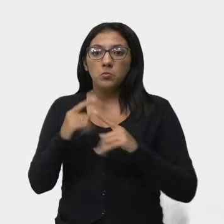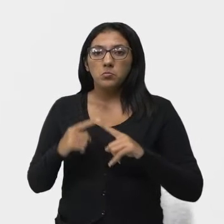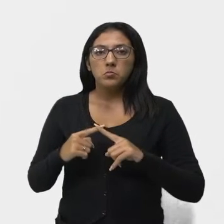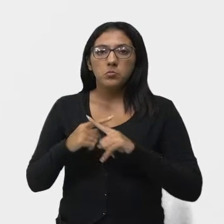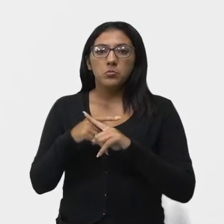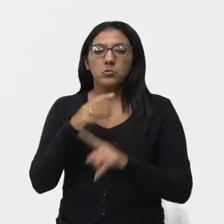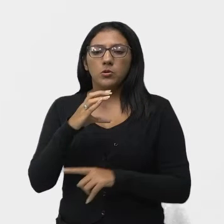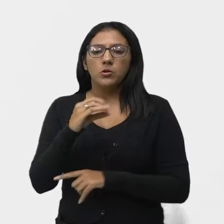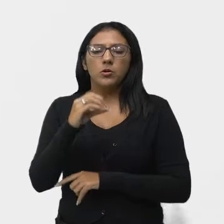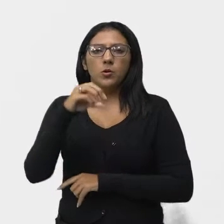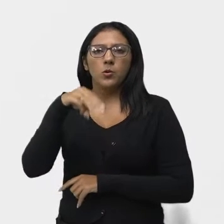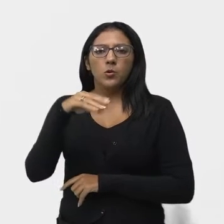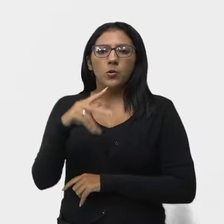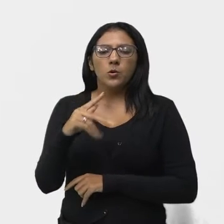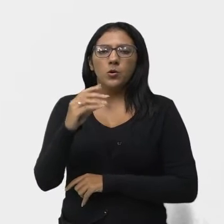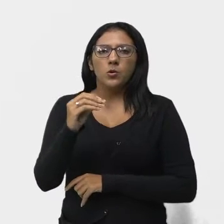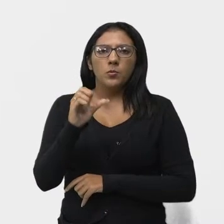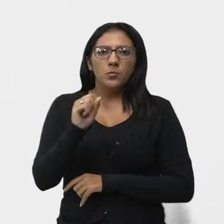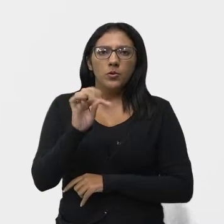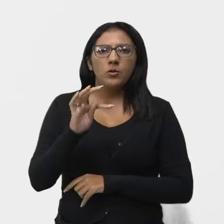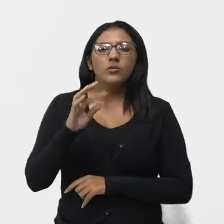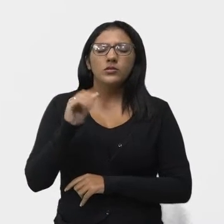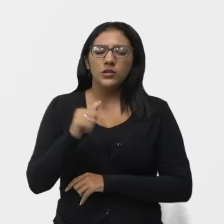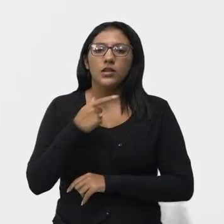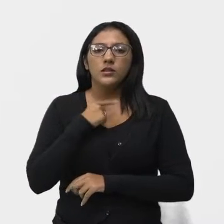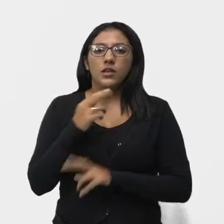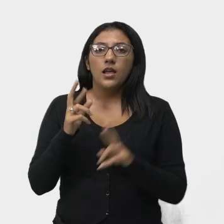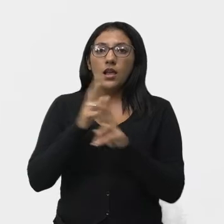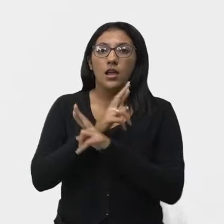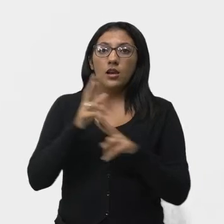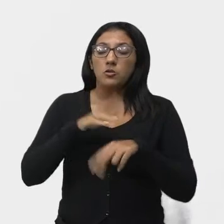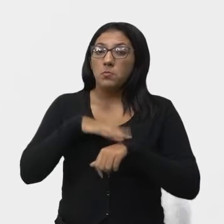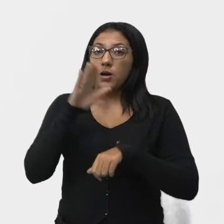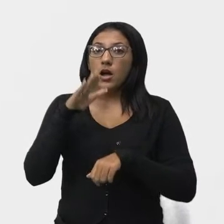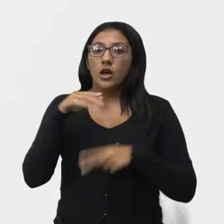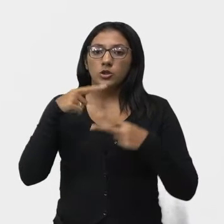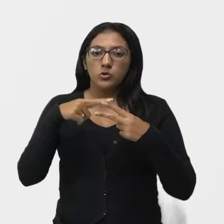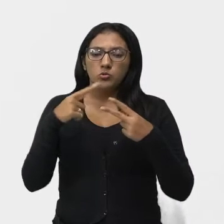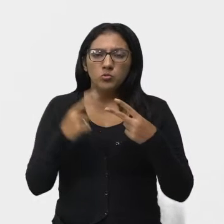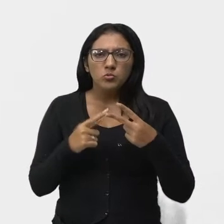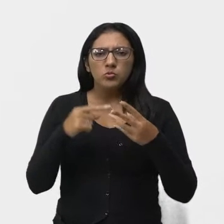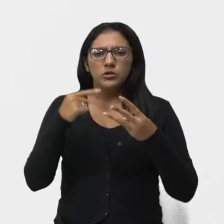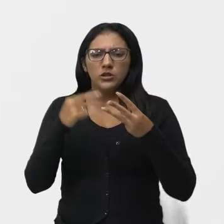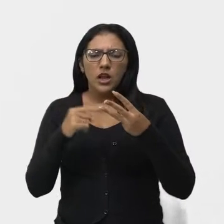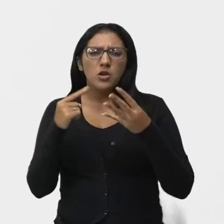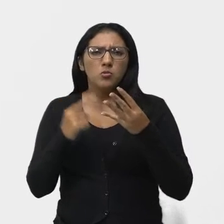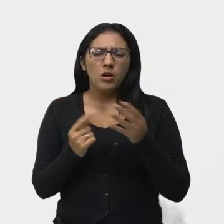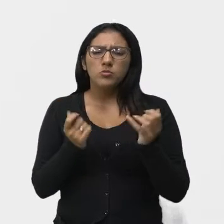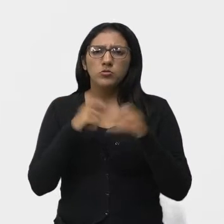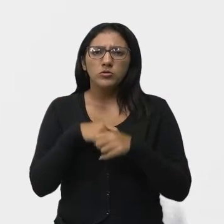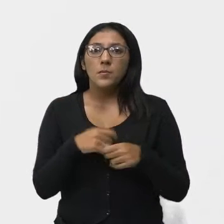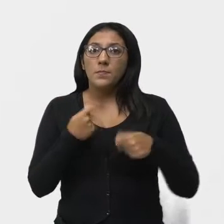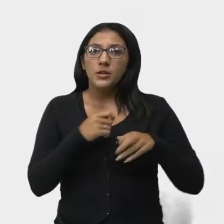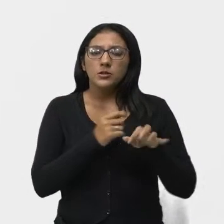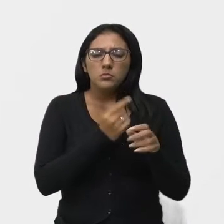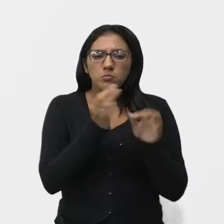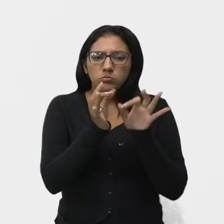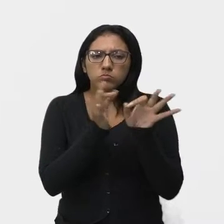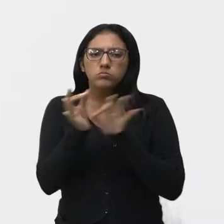que leva em consideração mais de duas grandezas, né? E aí a gente tem que fazer um trabalho ali de